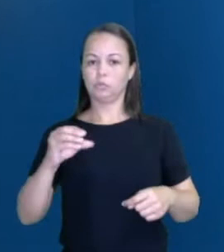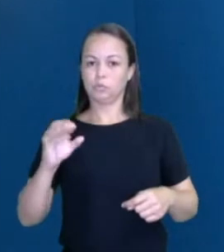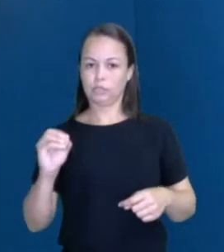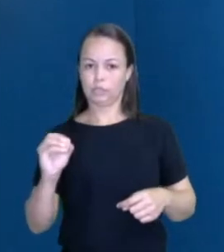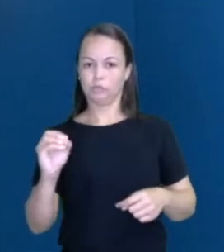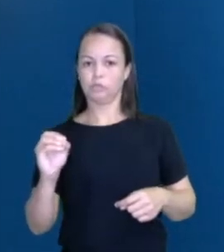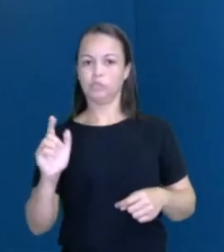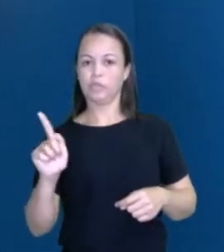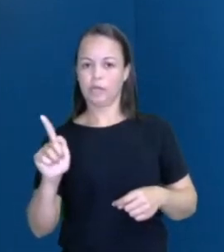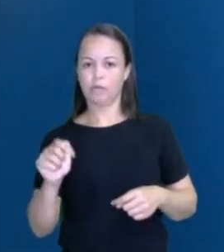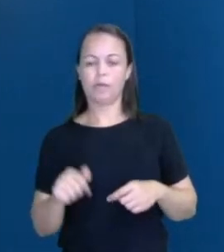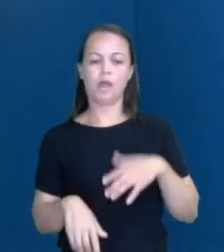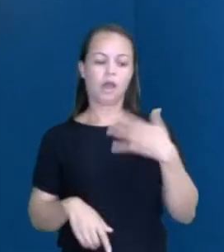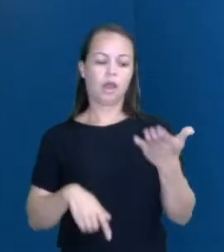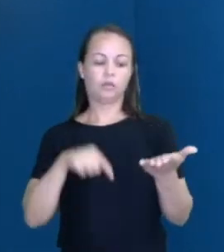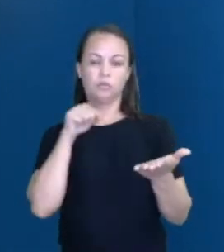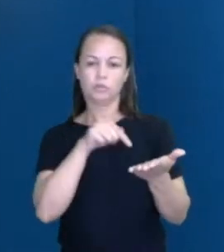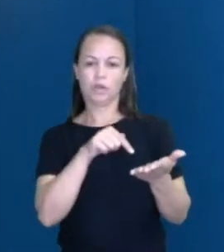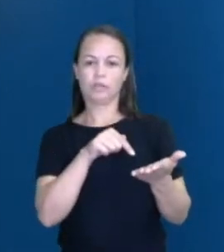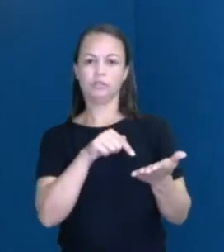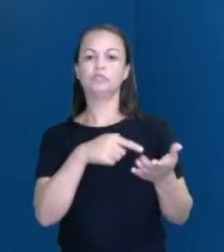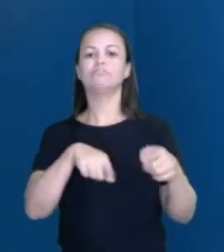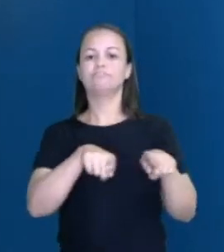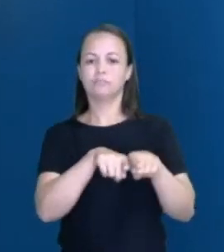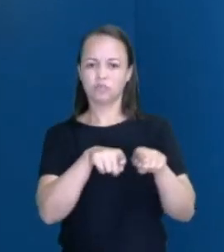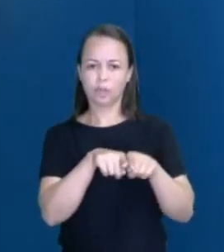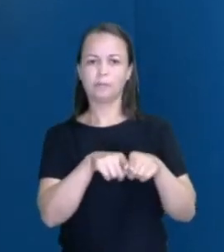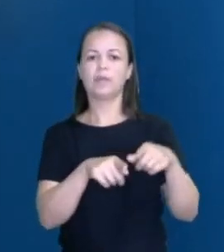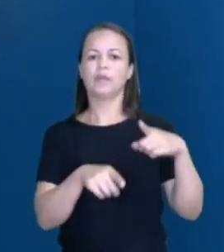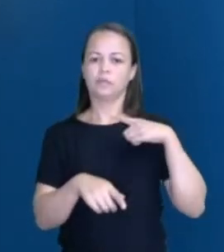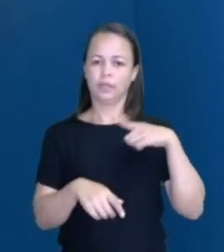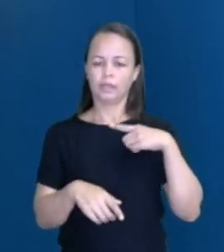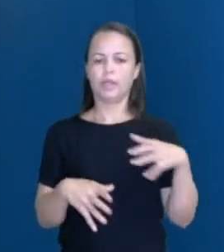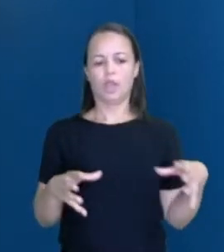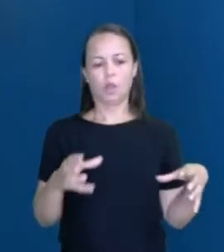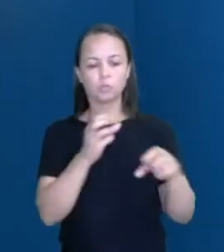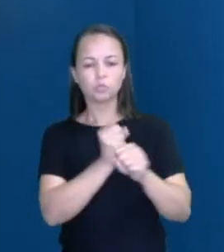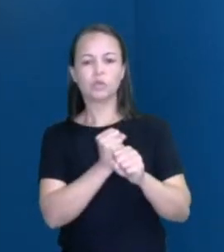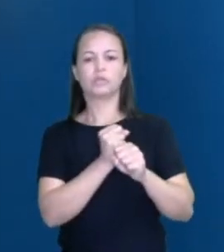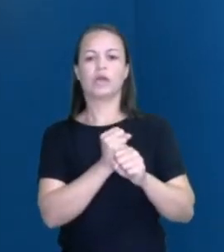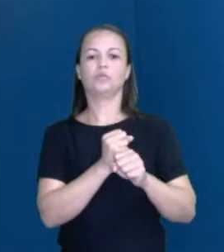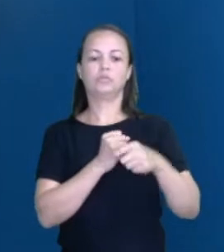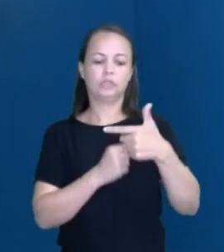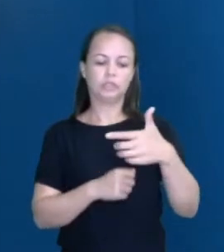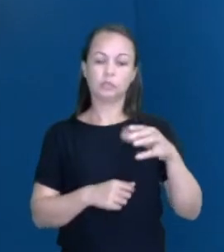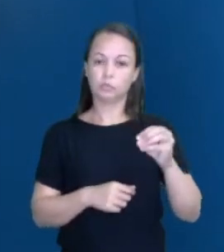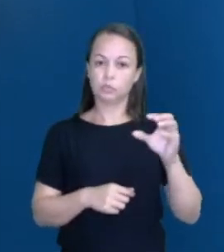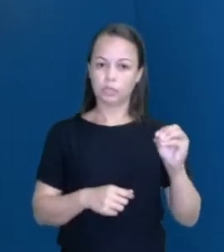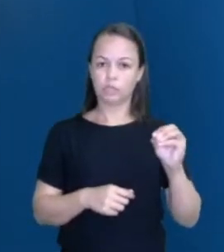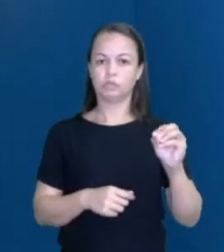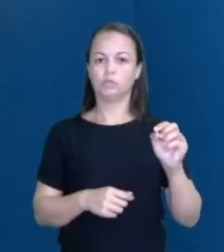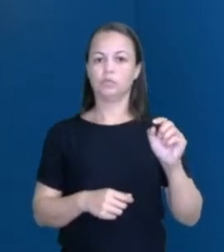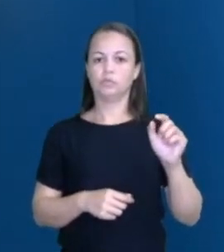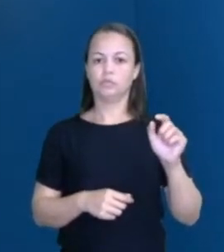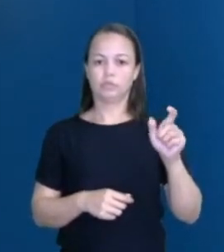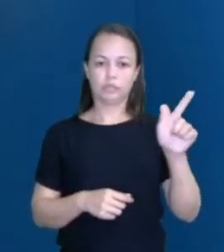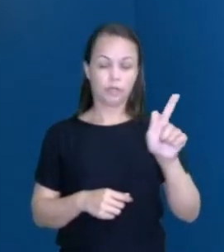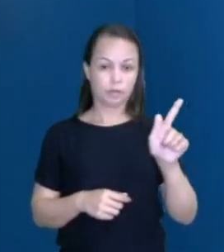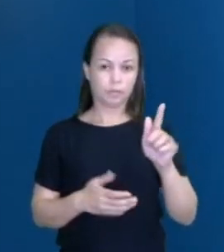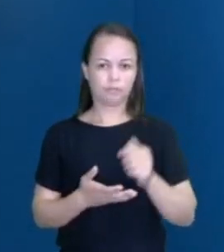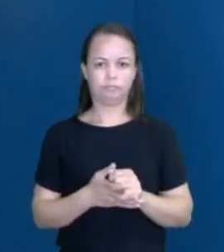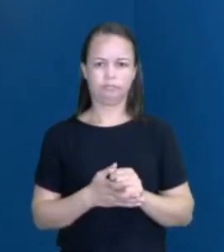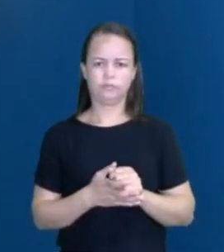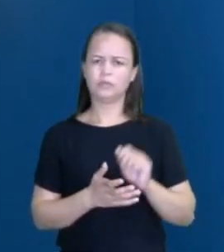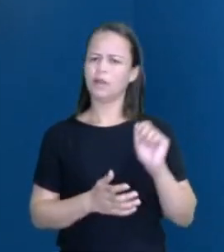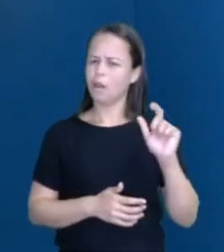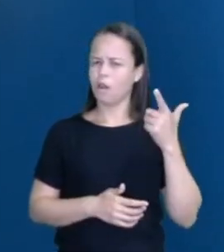gramas, no lado esquerdo eu também tenho que ter um total de 200 gramas. Certo?